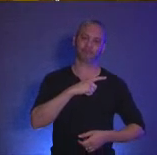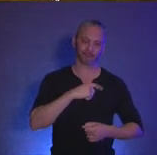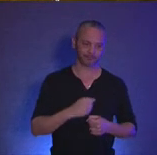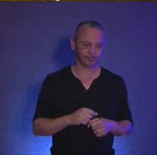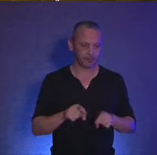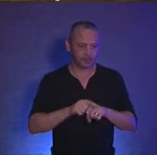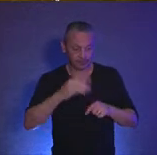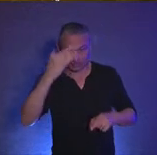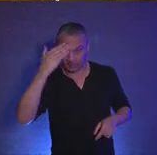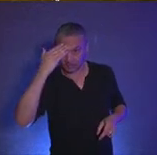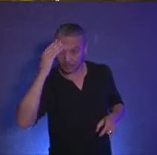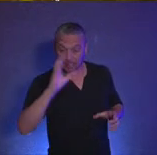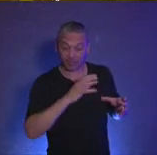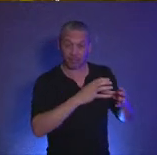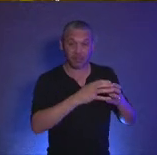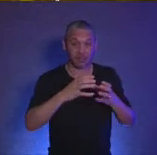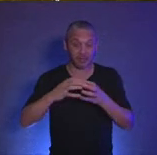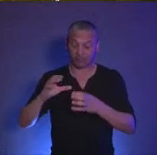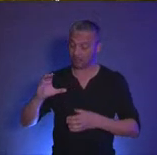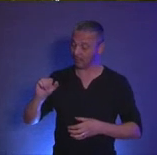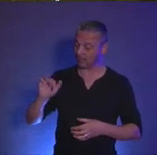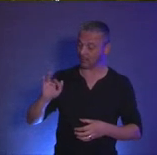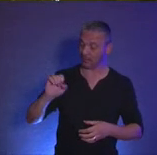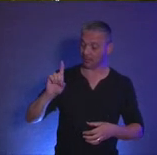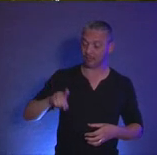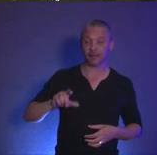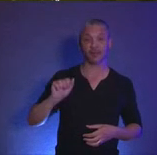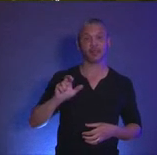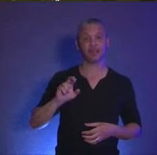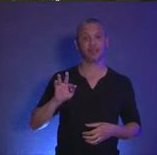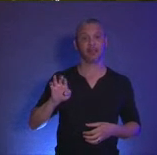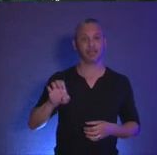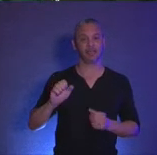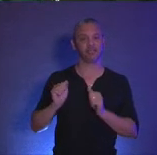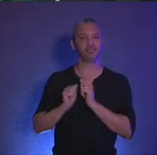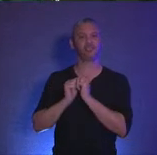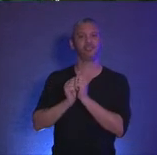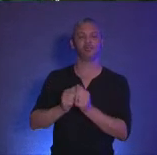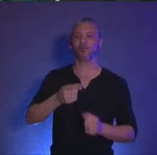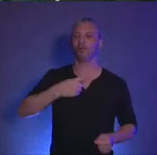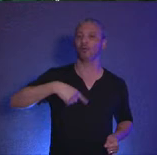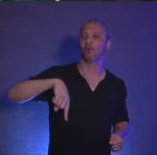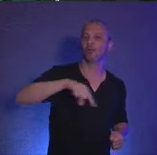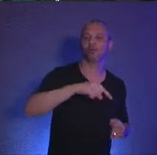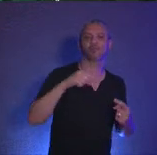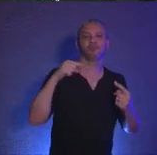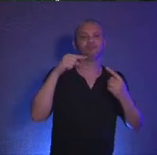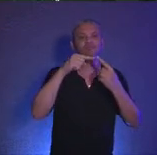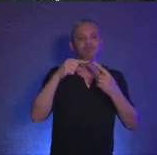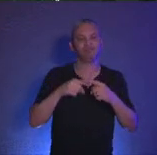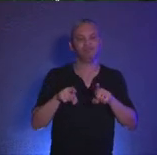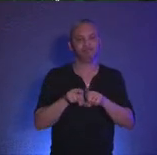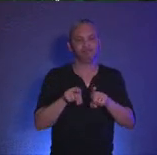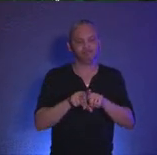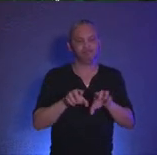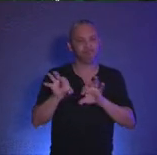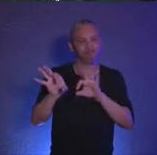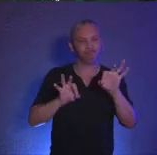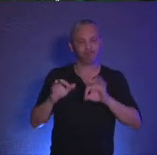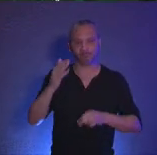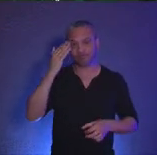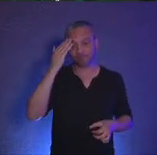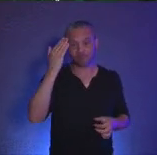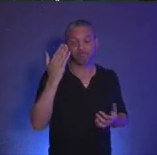Também queria agradecer a equipe do Café Arte, que participou junto com a gente, né? Eles fizeram nossos rascunhos e ideias malucas acontecerem e estarem ali no